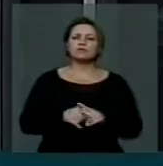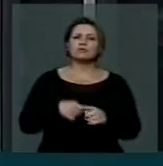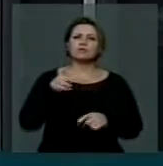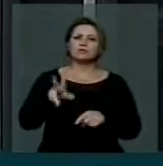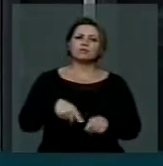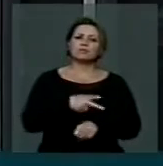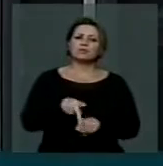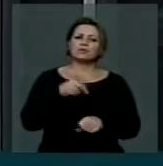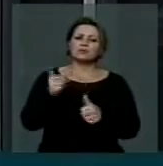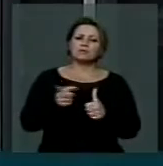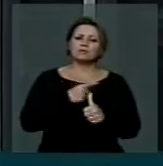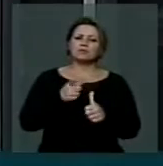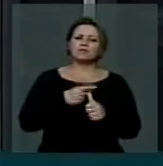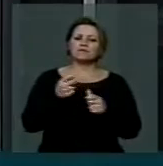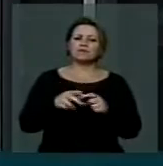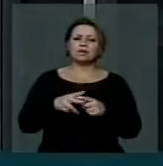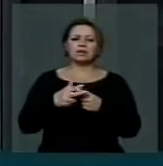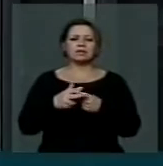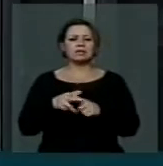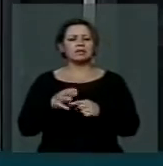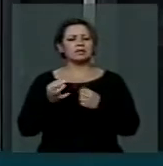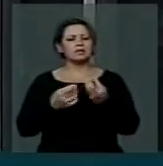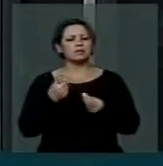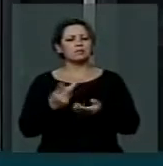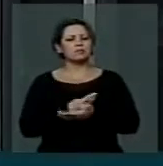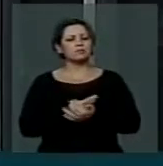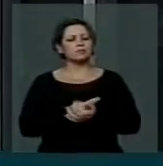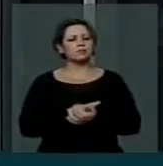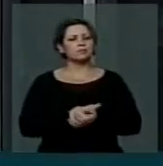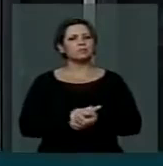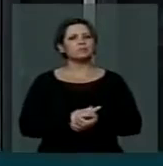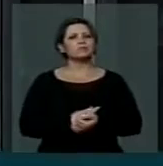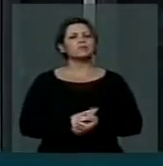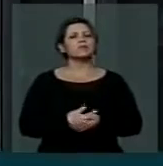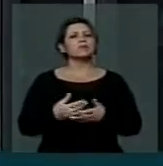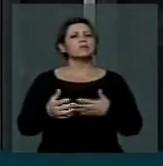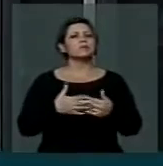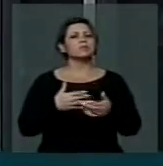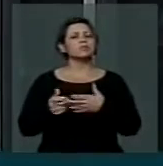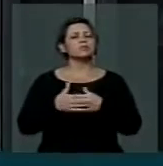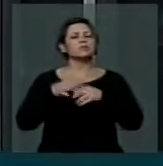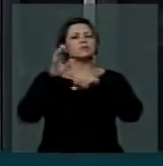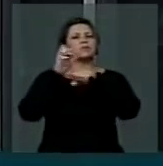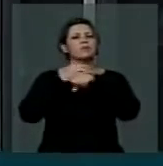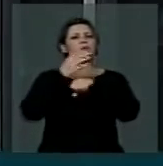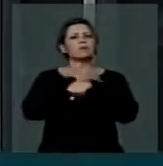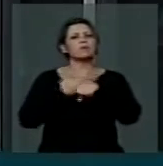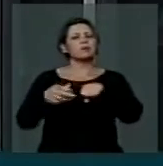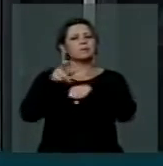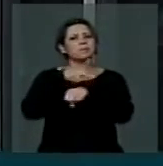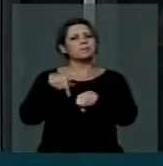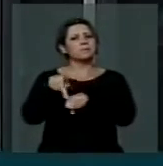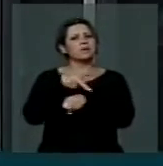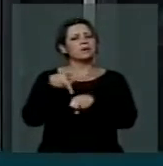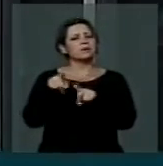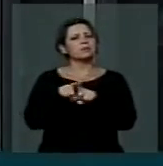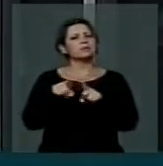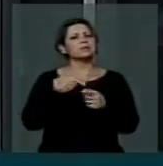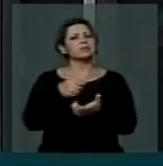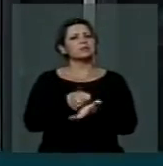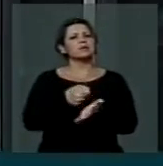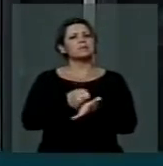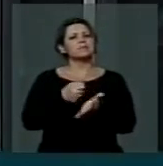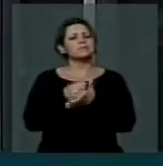a pioneira flexibilização da soberania nacional, pela qual cada Estado era, até então,